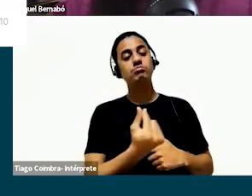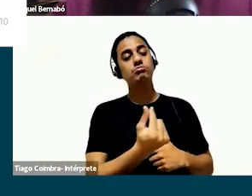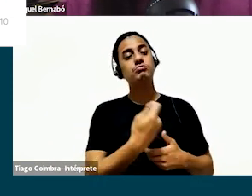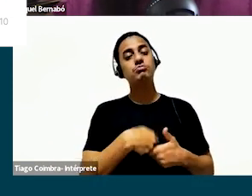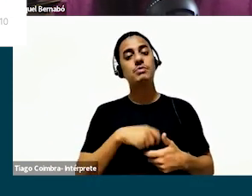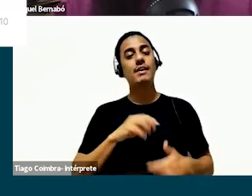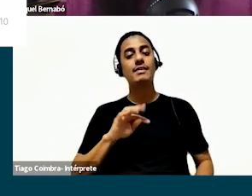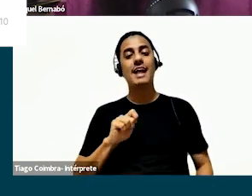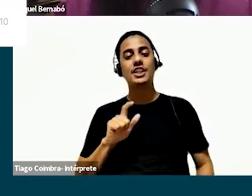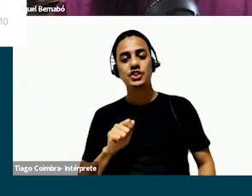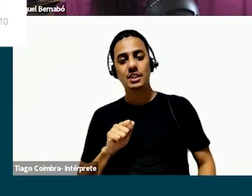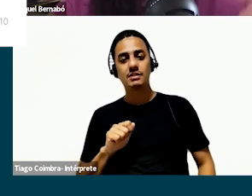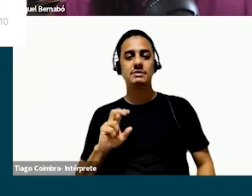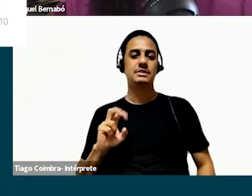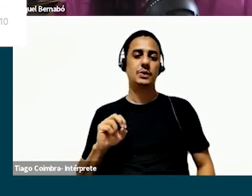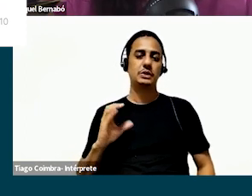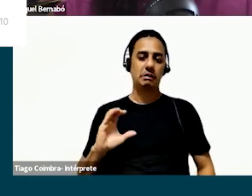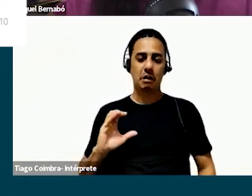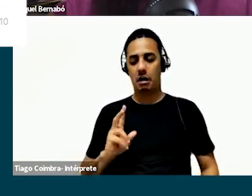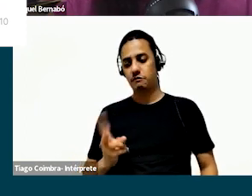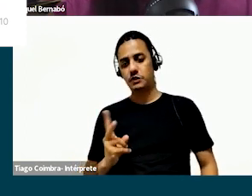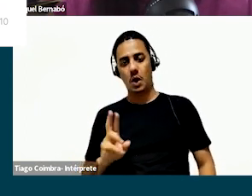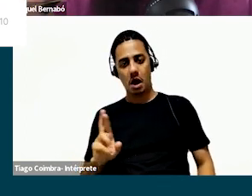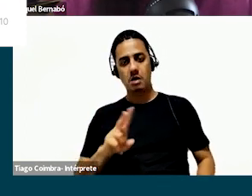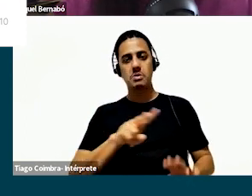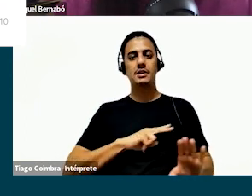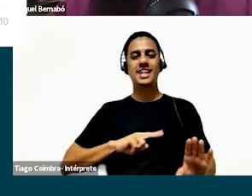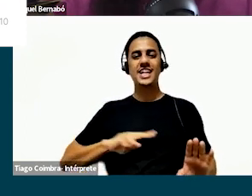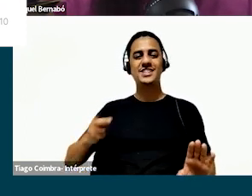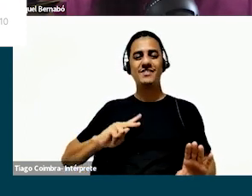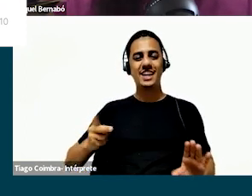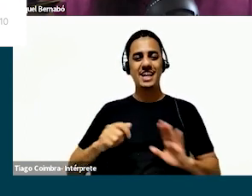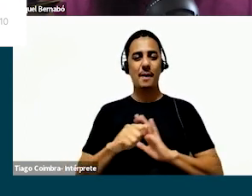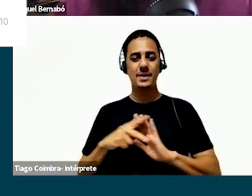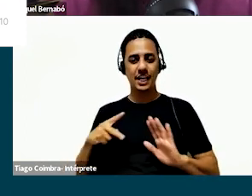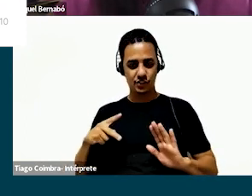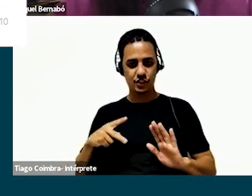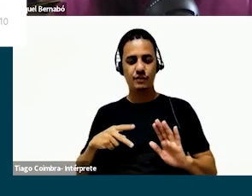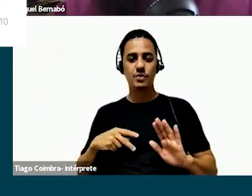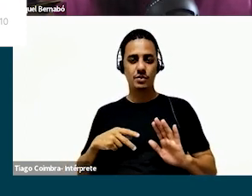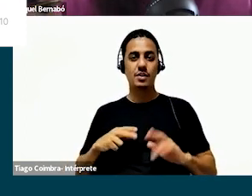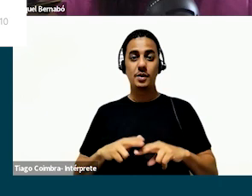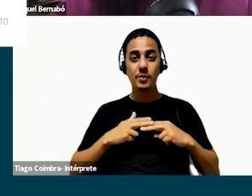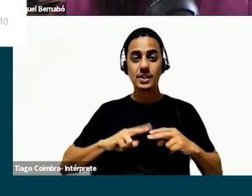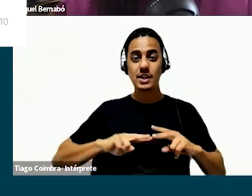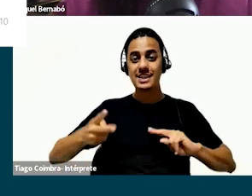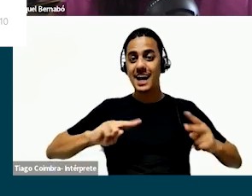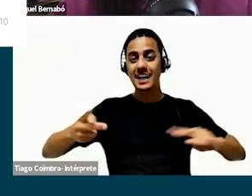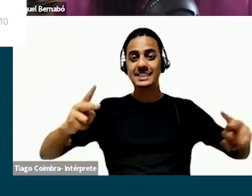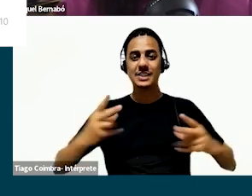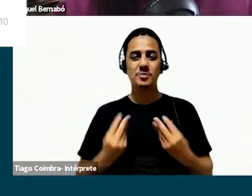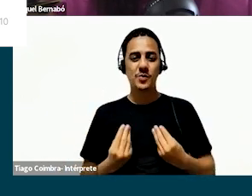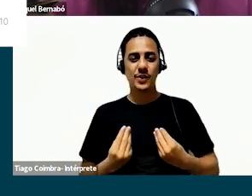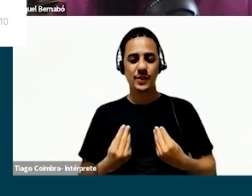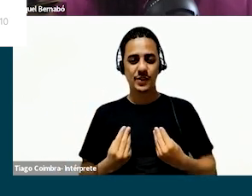estabelecimento do usuário do nosso produto, ele cobrava uma pequena taxa ali de 50 centavos a R$ 2, fazia a transação através do próprio aplicativo, e